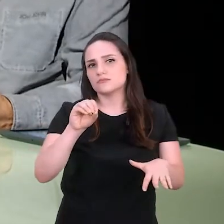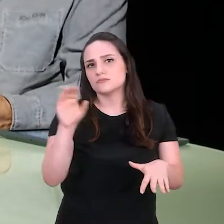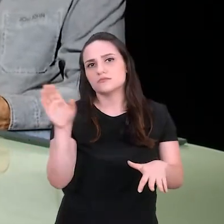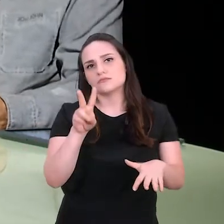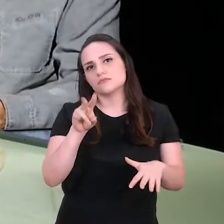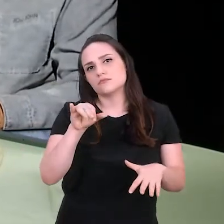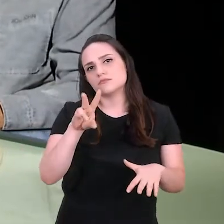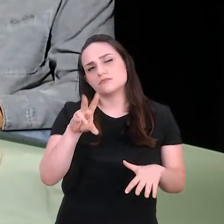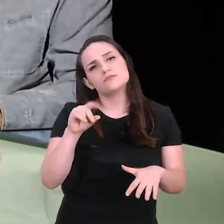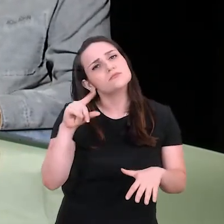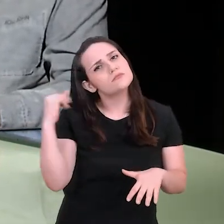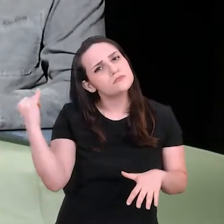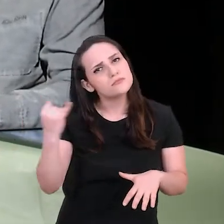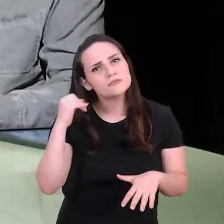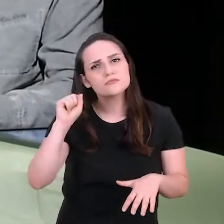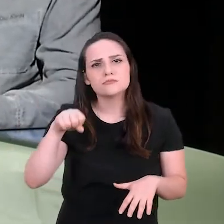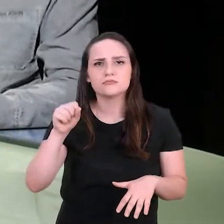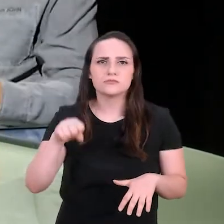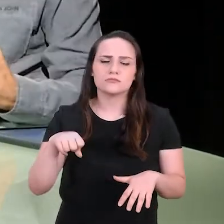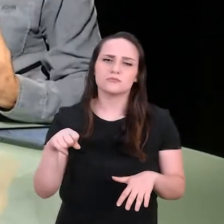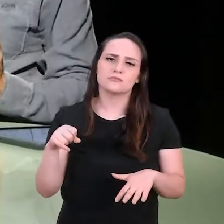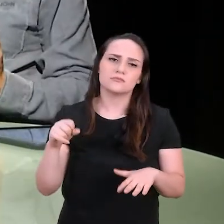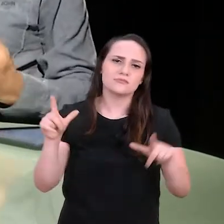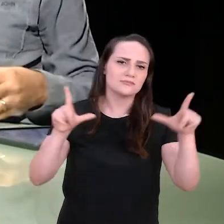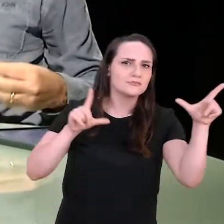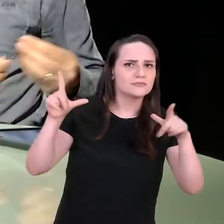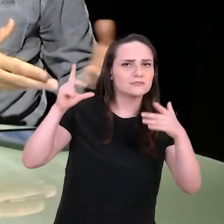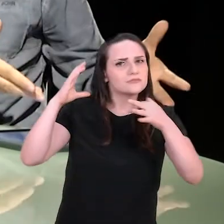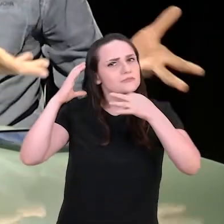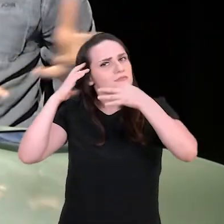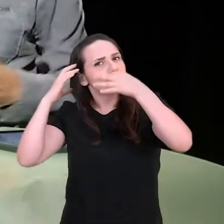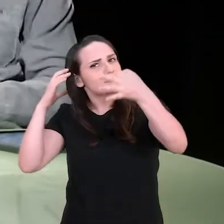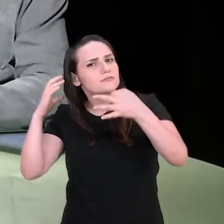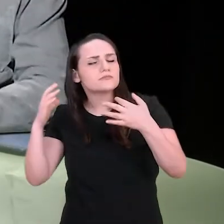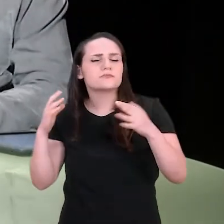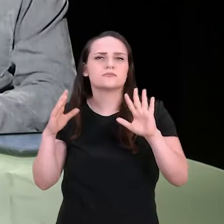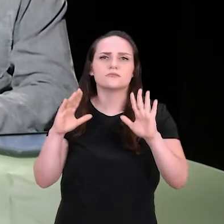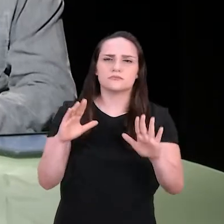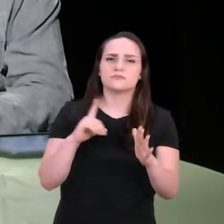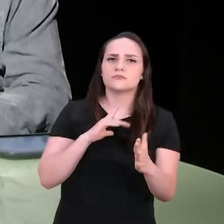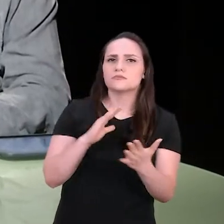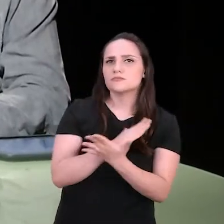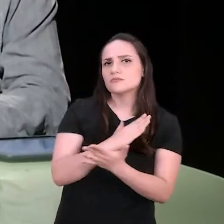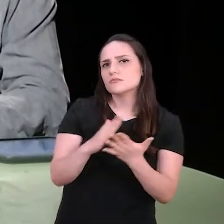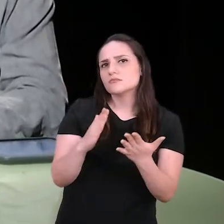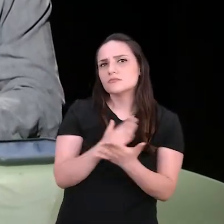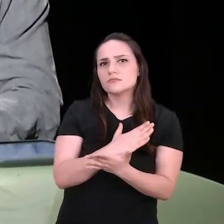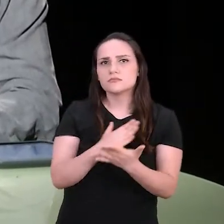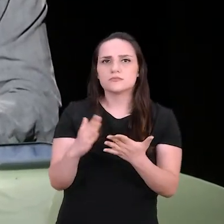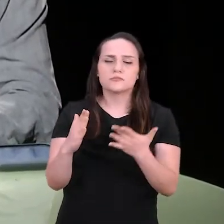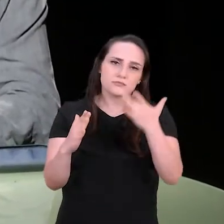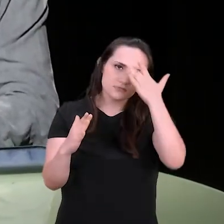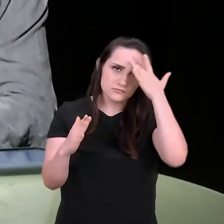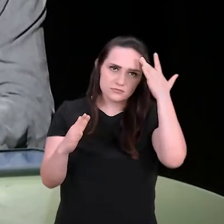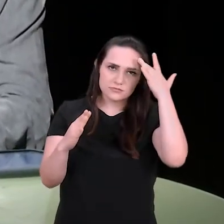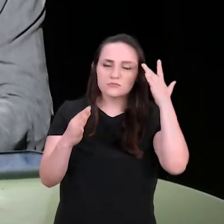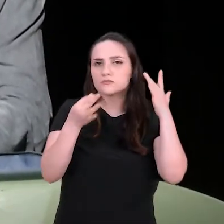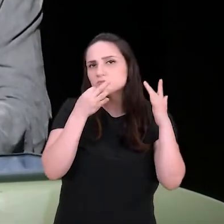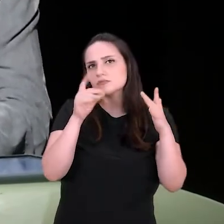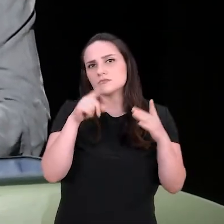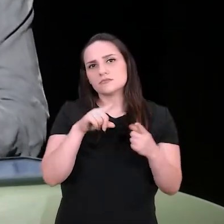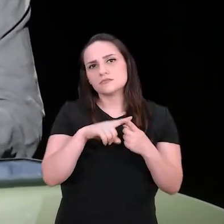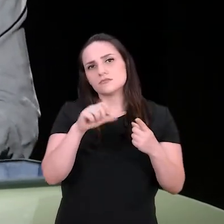vivo, o rádio começa ao vivo, e ao que parece, inclusive alguns autores colocam, o